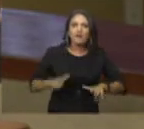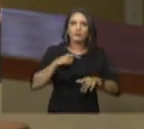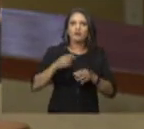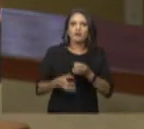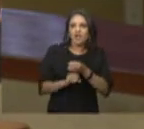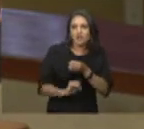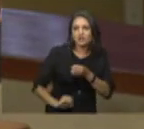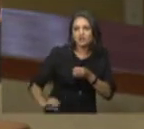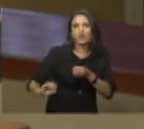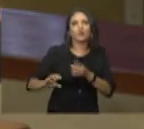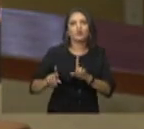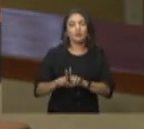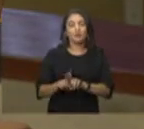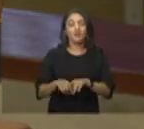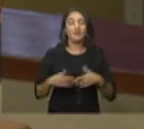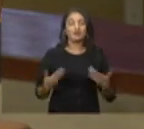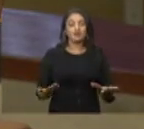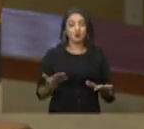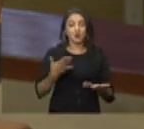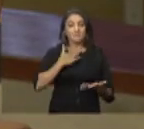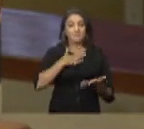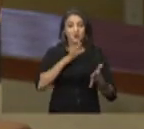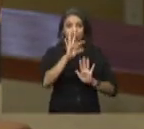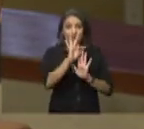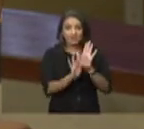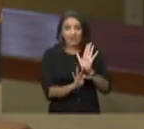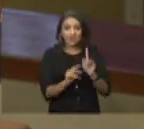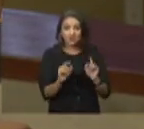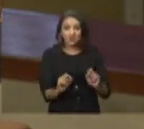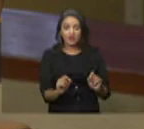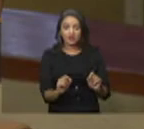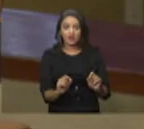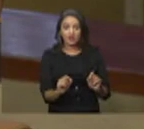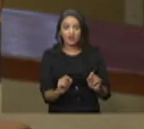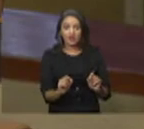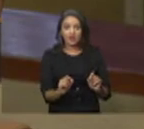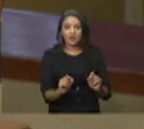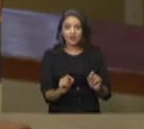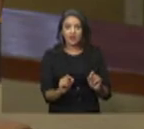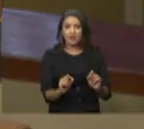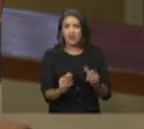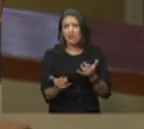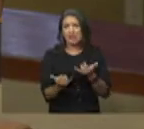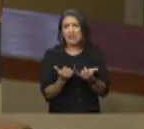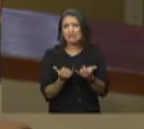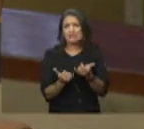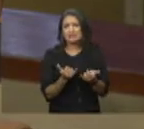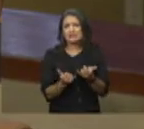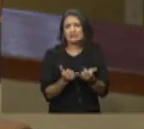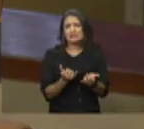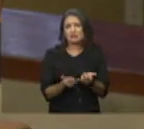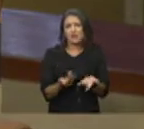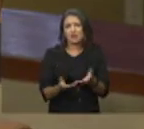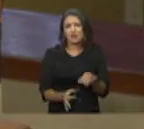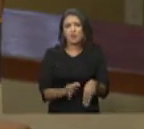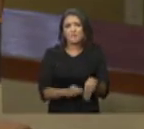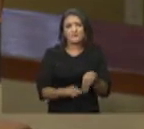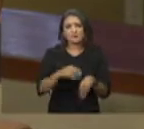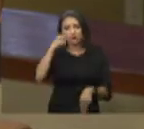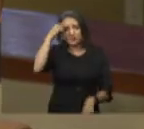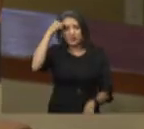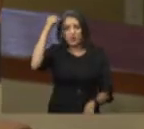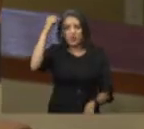então eu a minha redação ela praticamente é Idêntica a redação